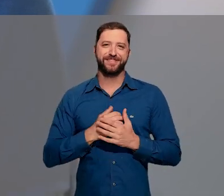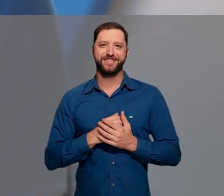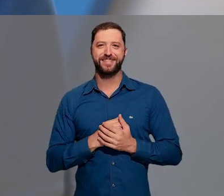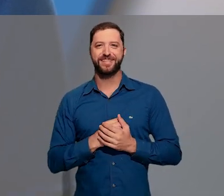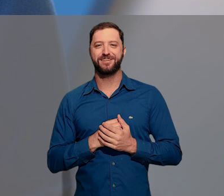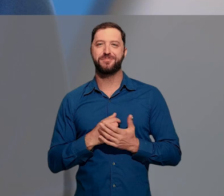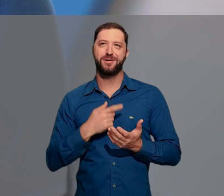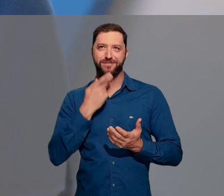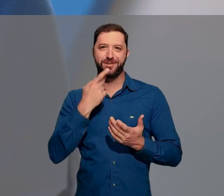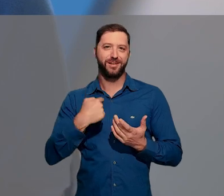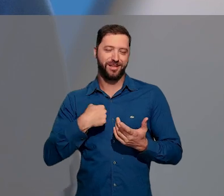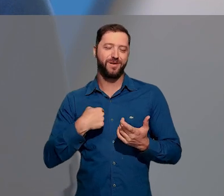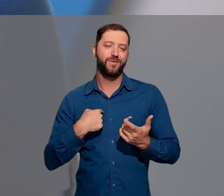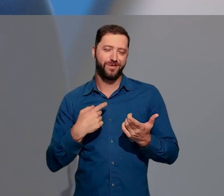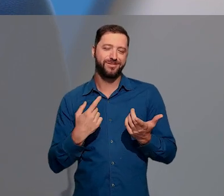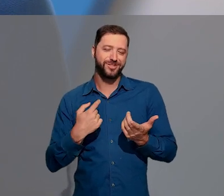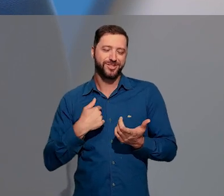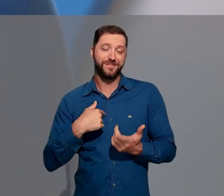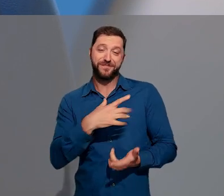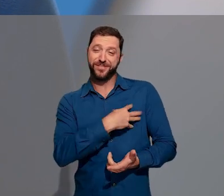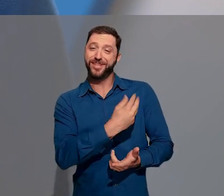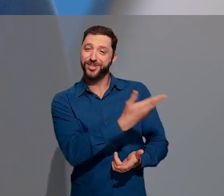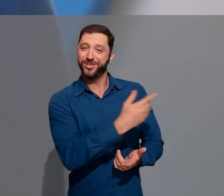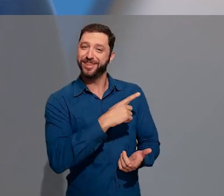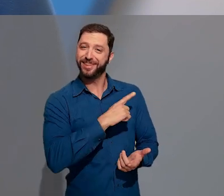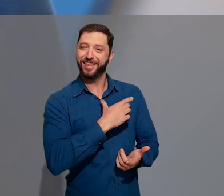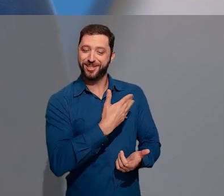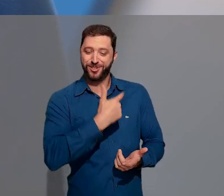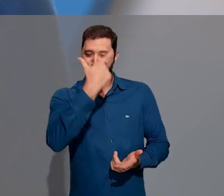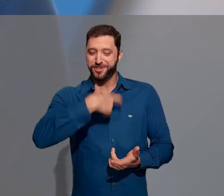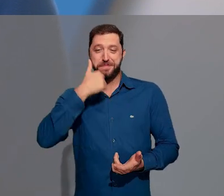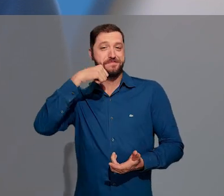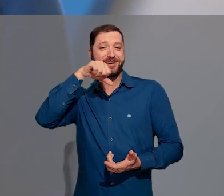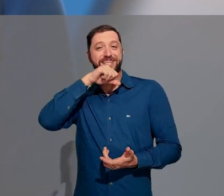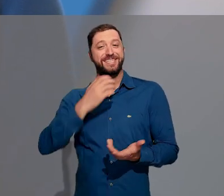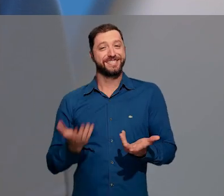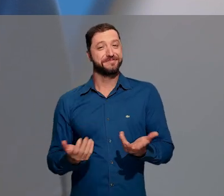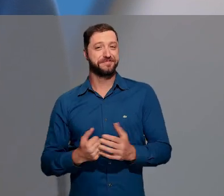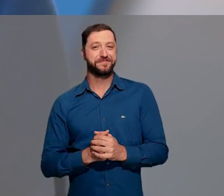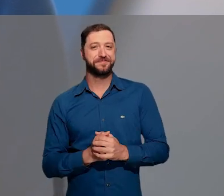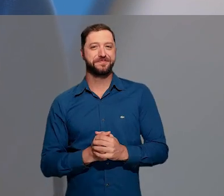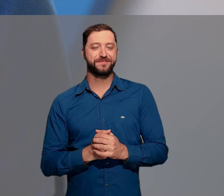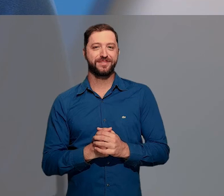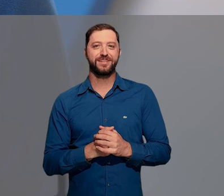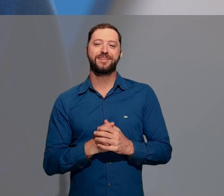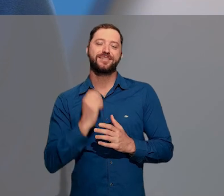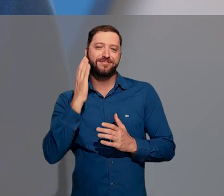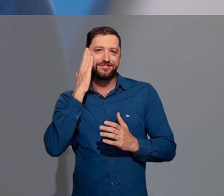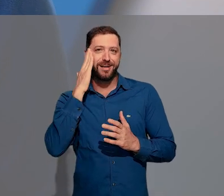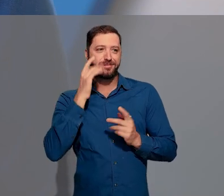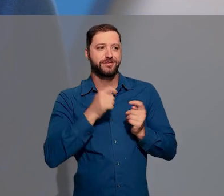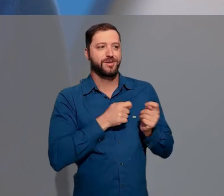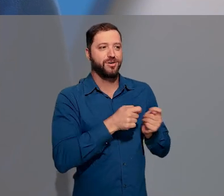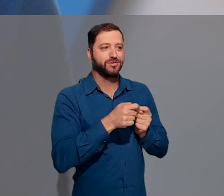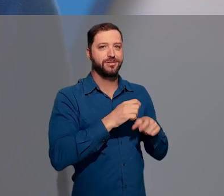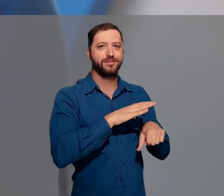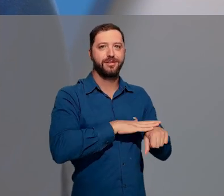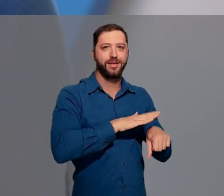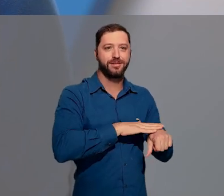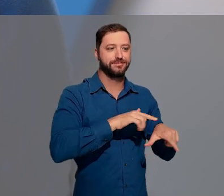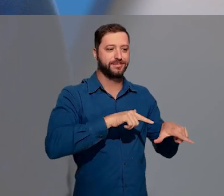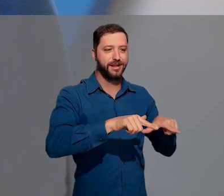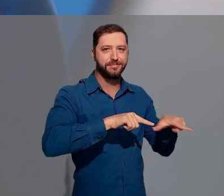quando eu falo isso, eu falo para mim também, porque eu também sou mãe. A gente sabe conciliar o nosso trabalho, a nossa